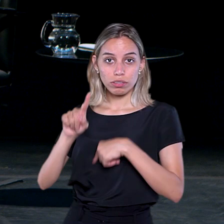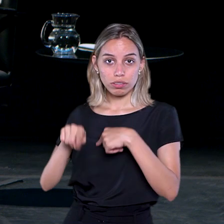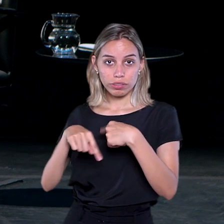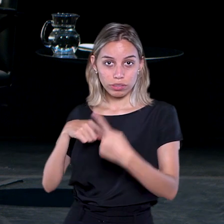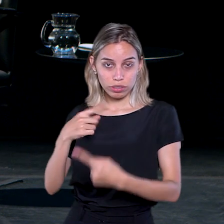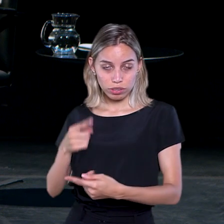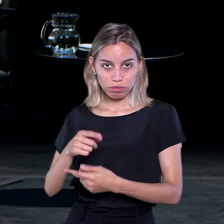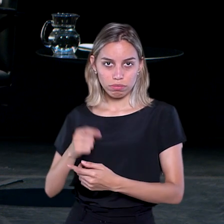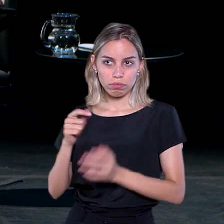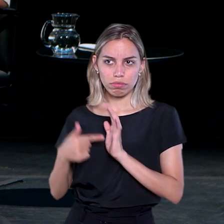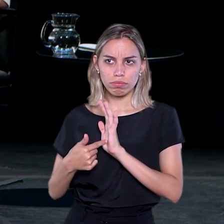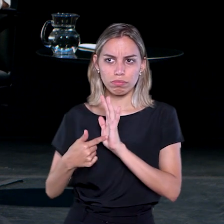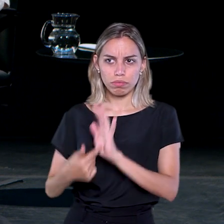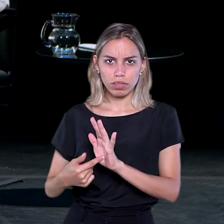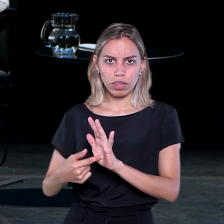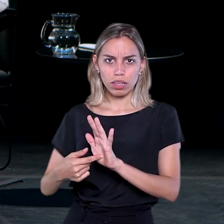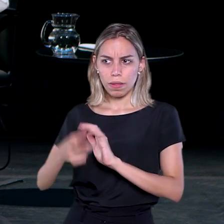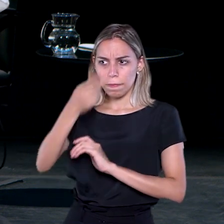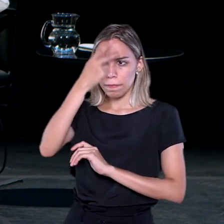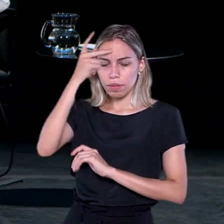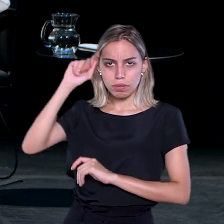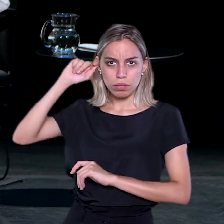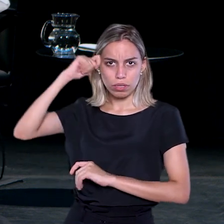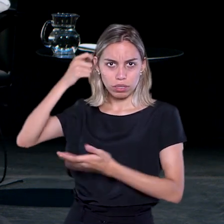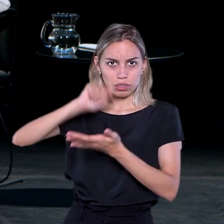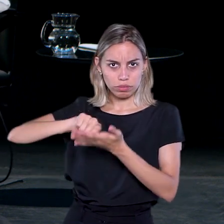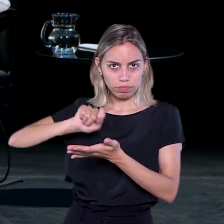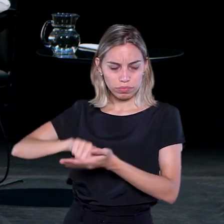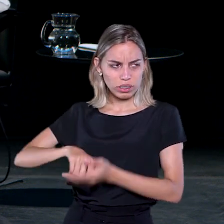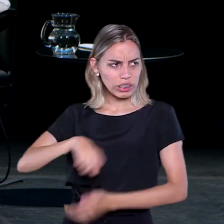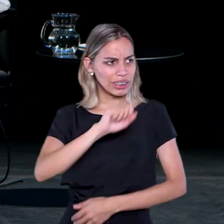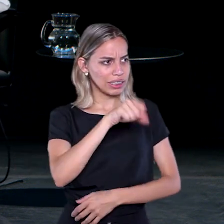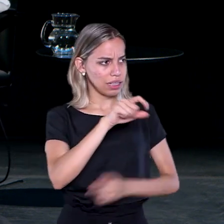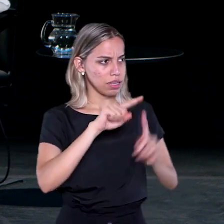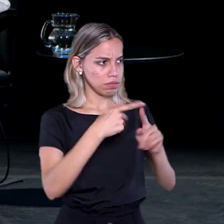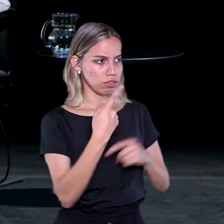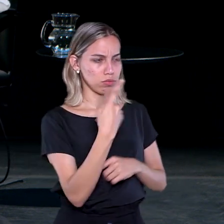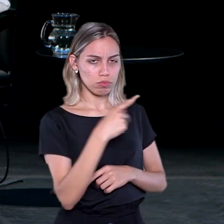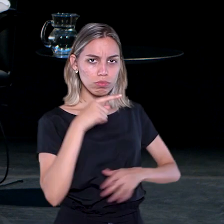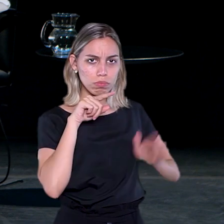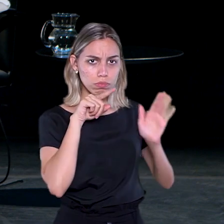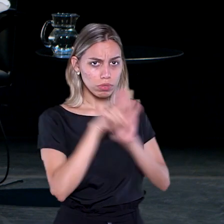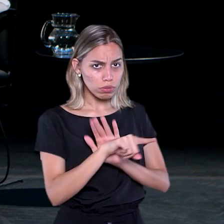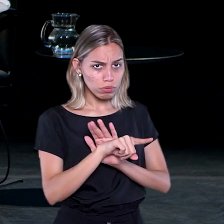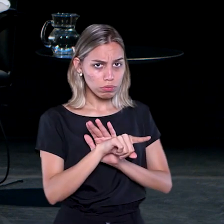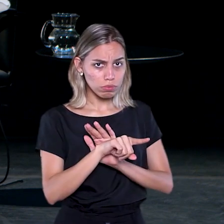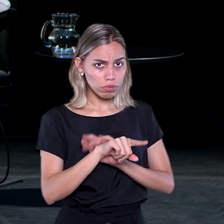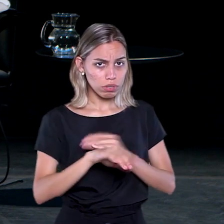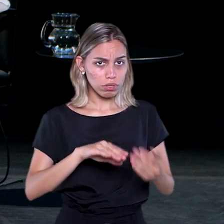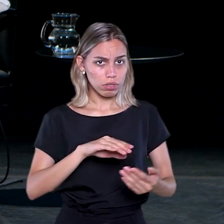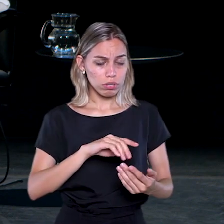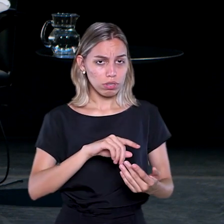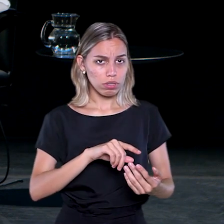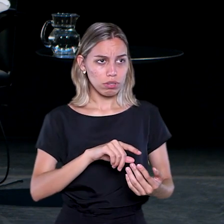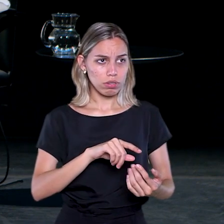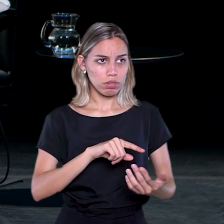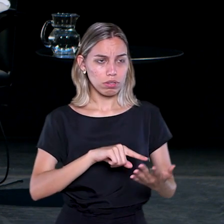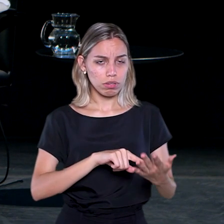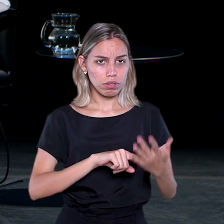apareceram autores negros. Sim, sim. Mas aí a sua pergunta me leva para uma discussão sobre